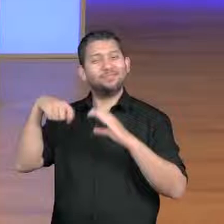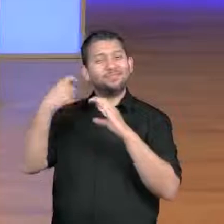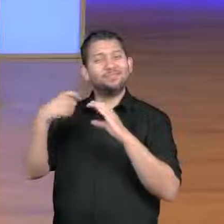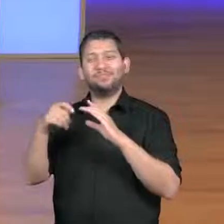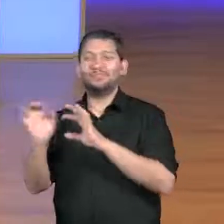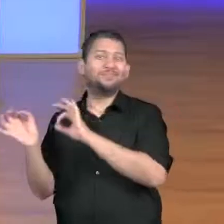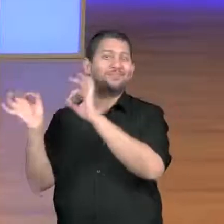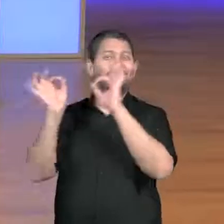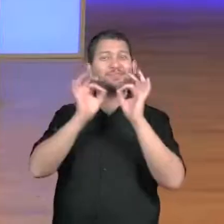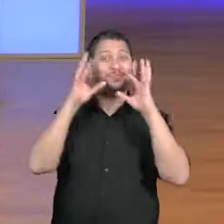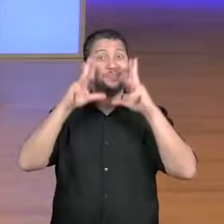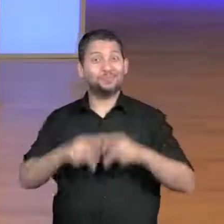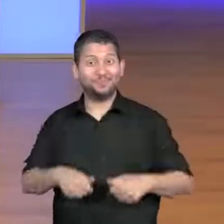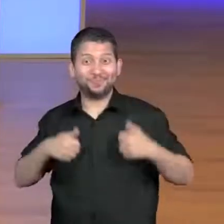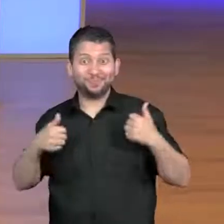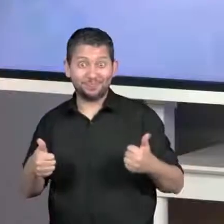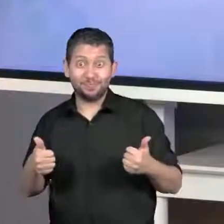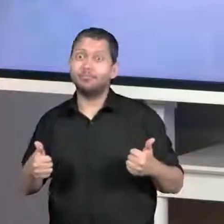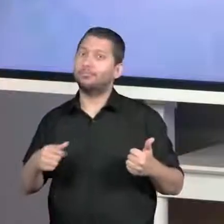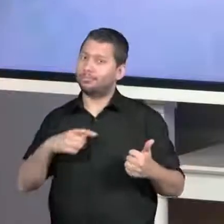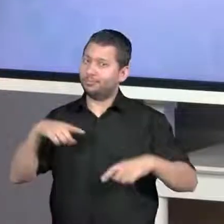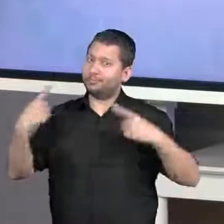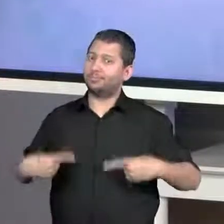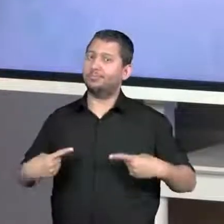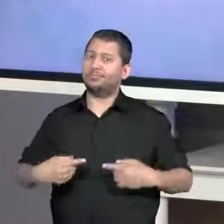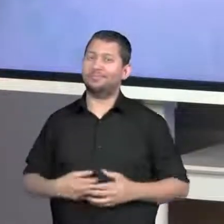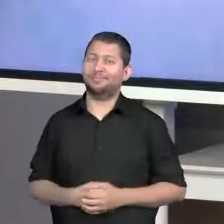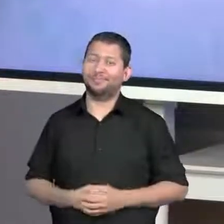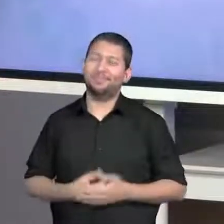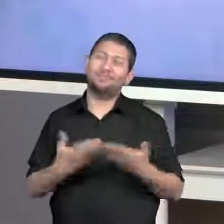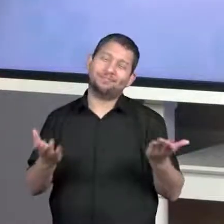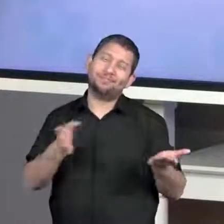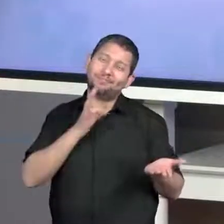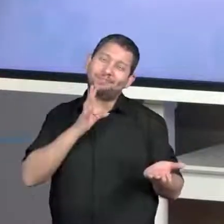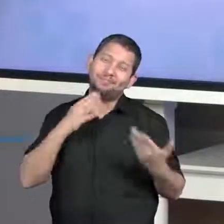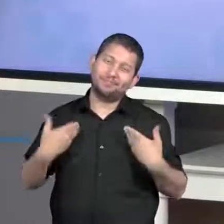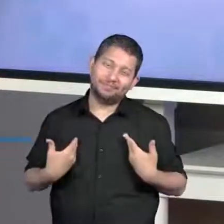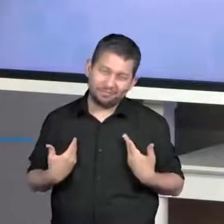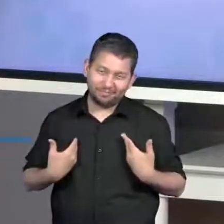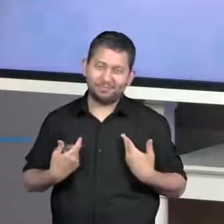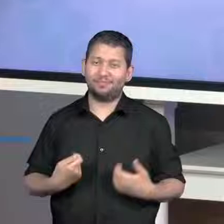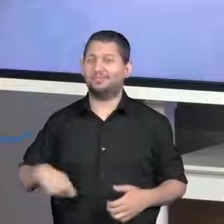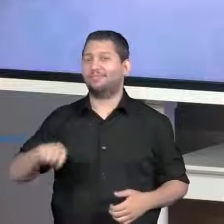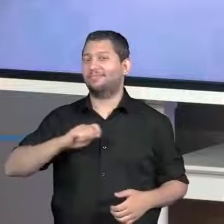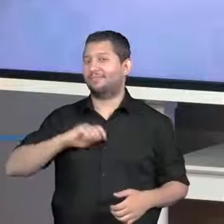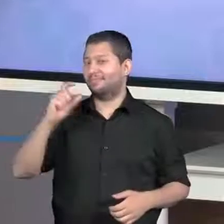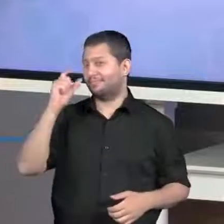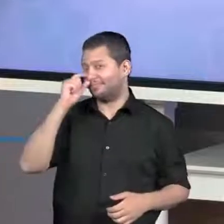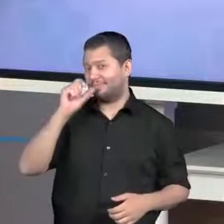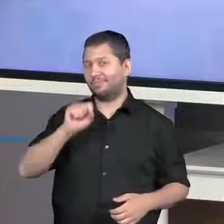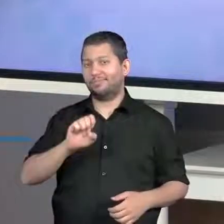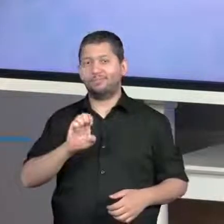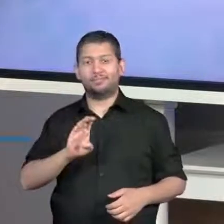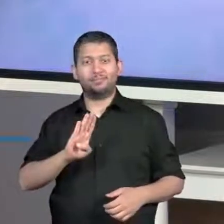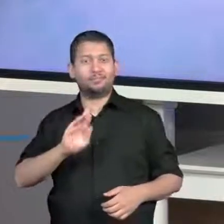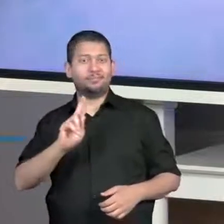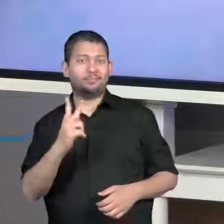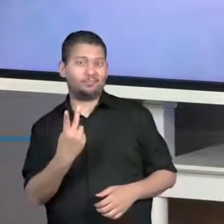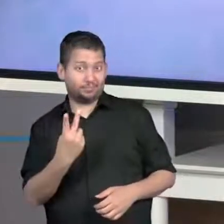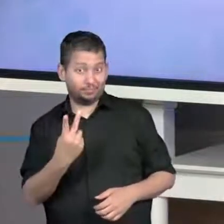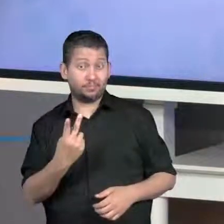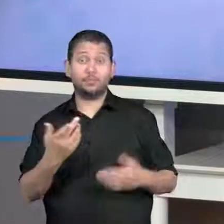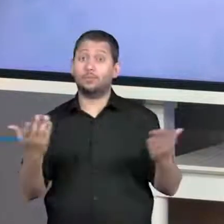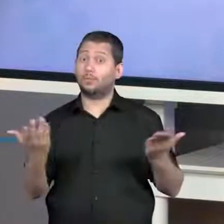hein? Nosso desafio. Vocês já me conhecem, eu sou o professor Seba Nunes e hoje estou aqui com a disciplina de